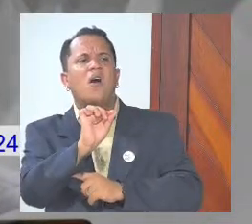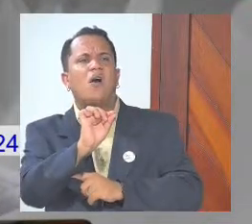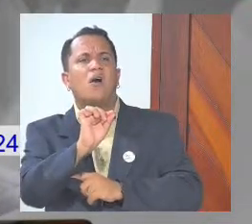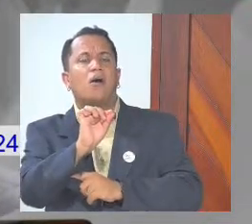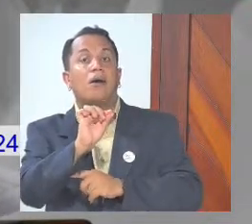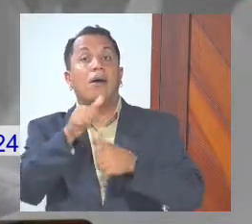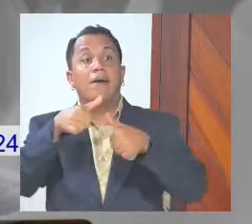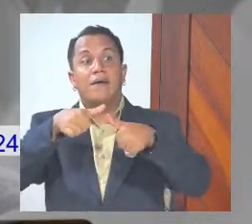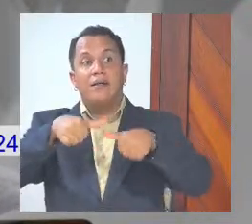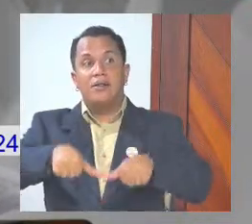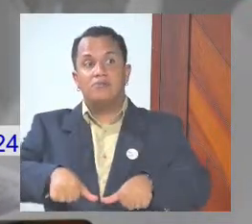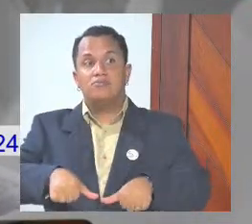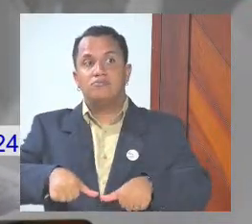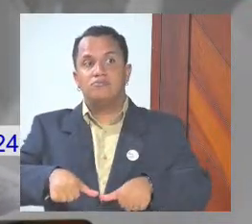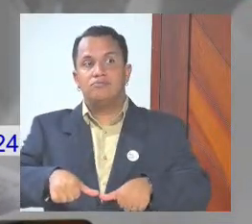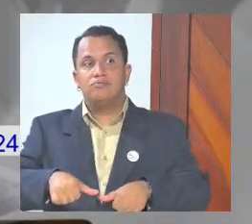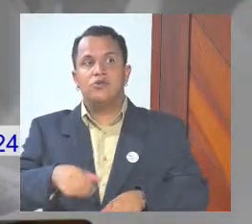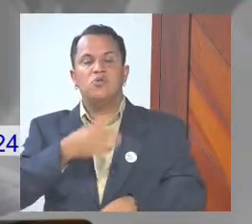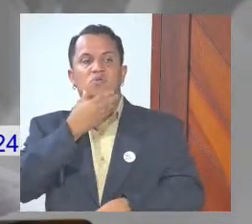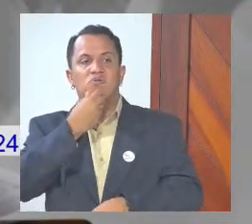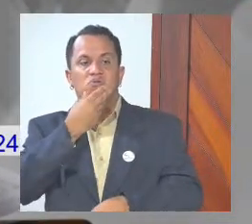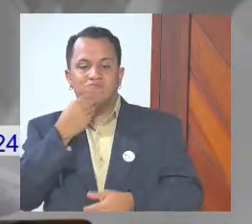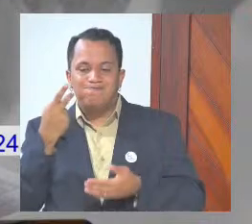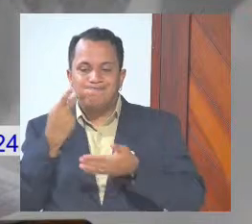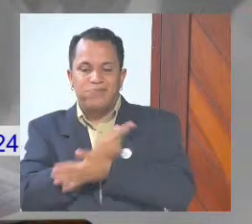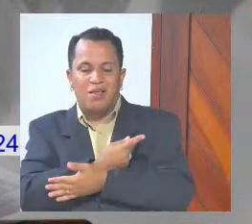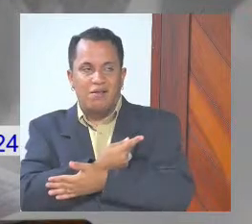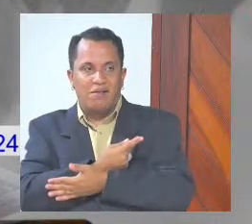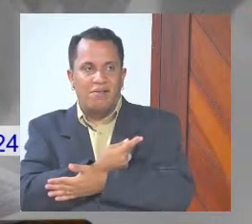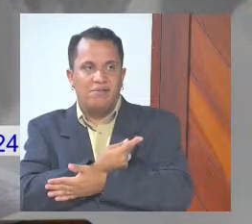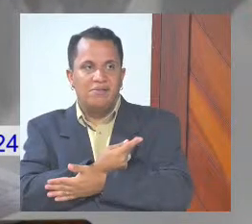ele está com o homem errado.